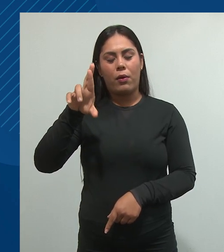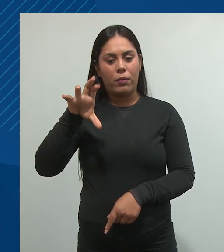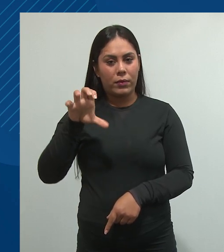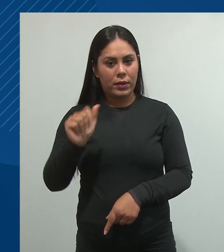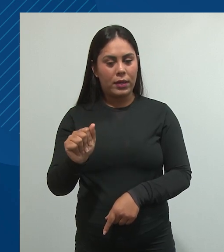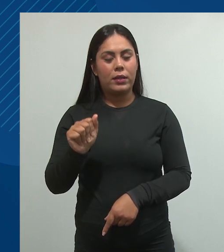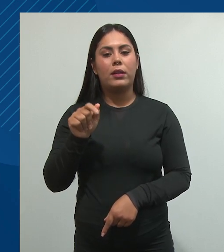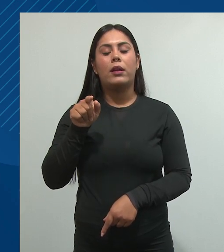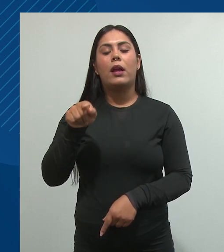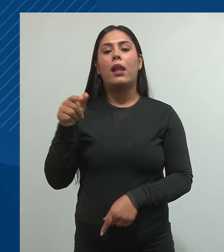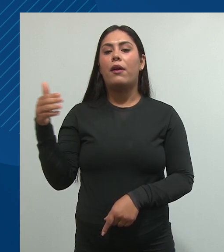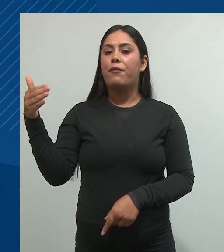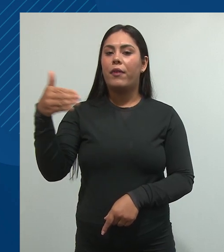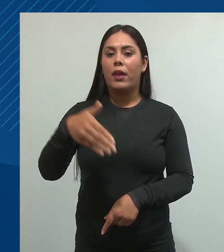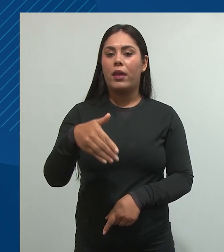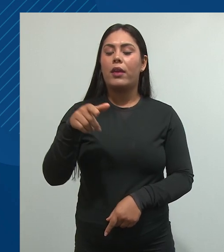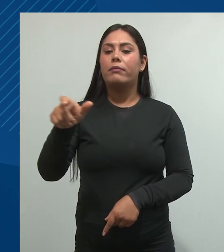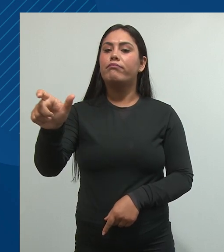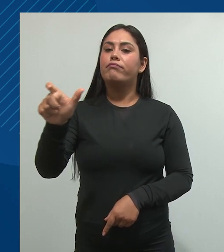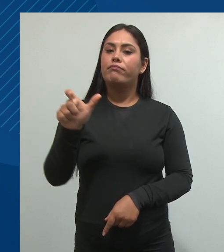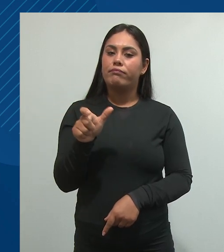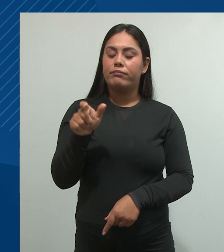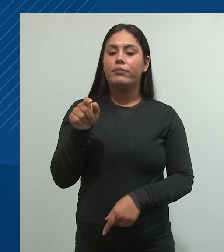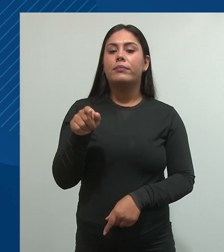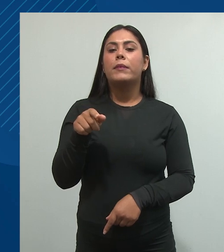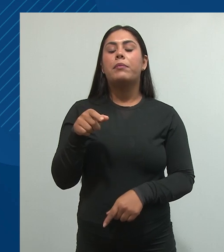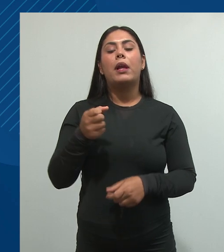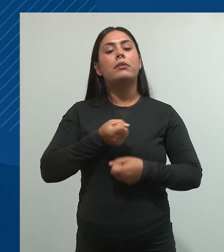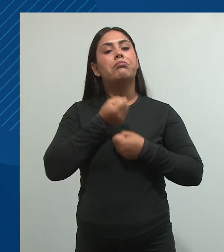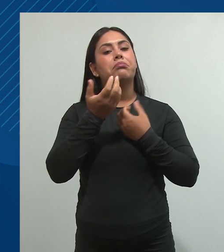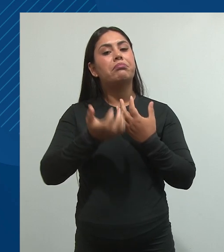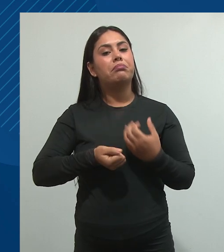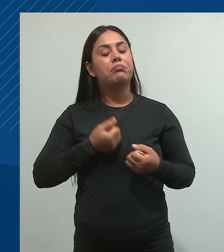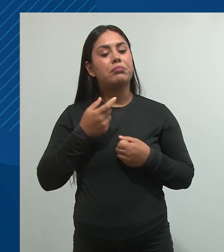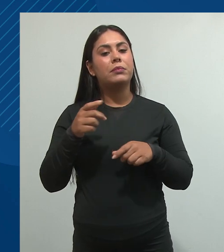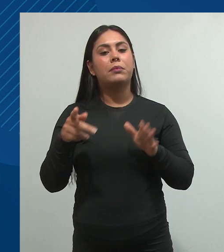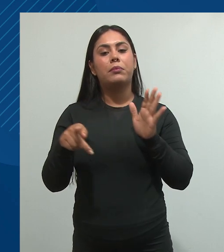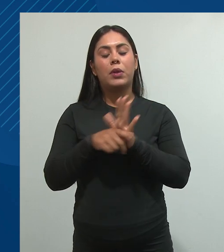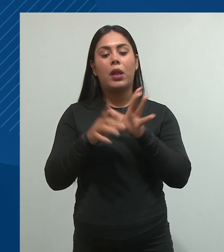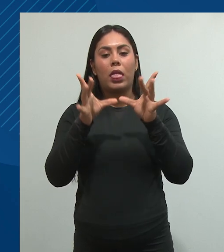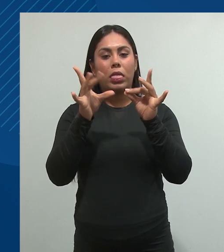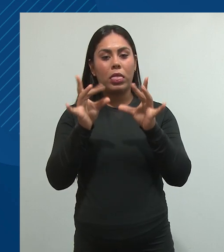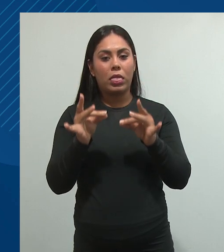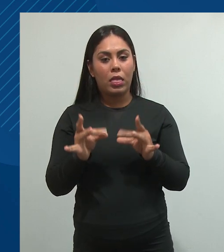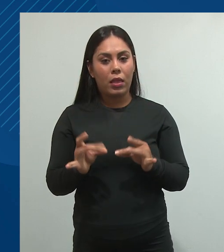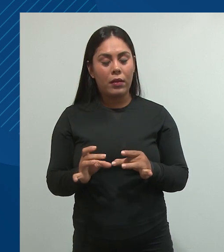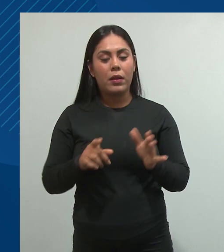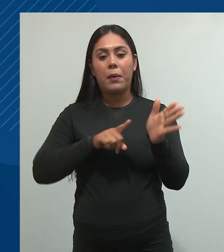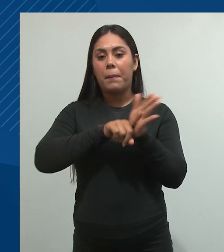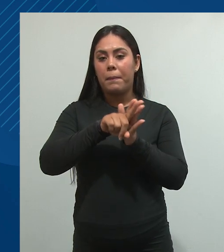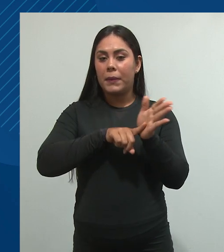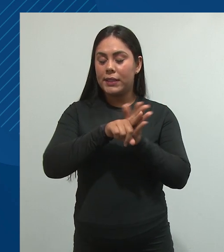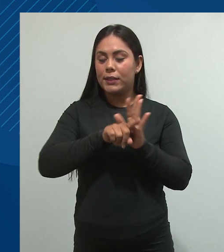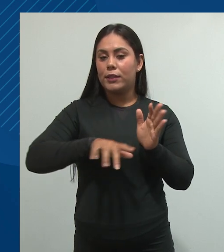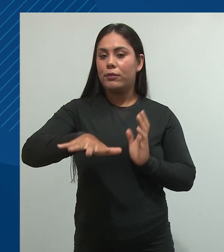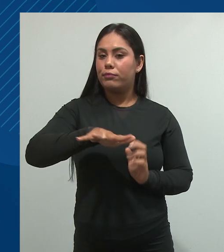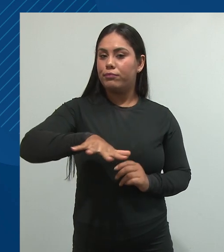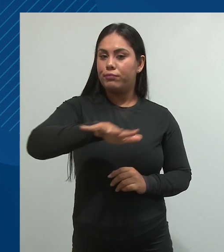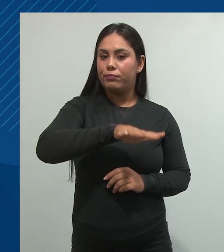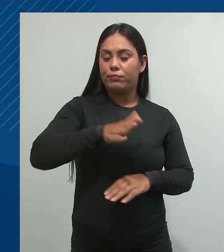Massunari. Ela veio também ao nosso convite, né, para falar da observação e descrição em pesquisa de